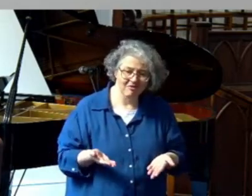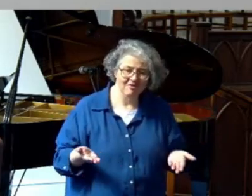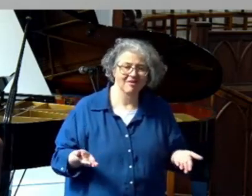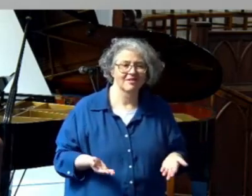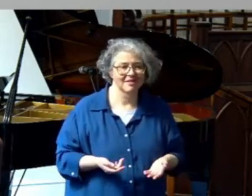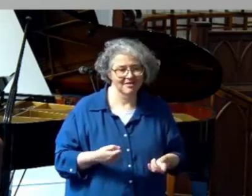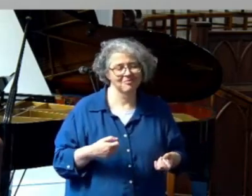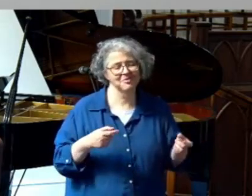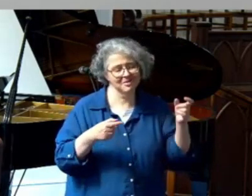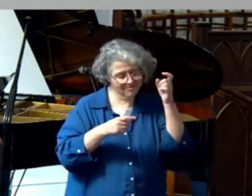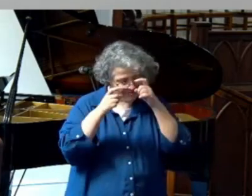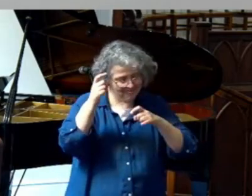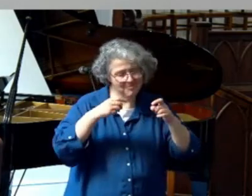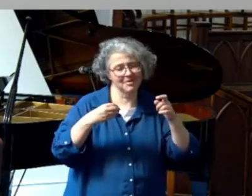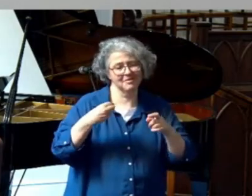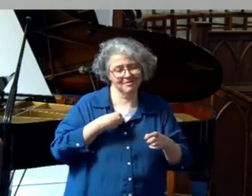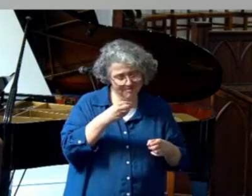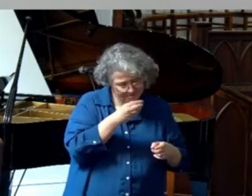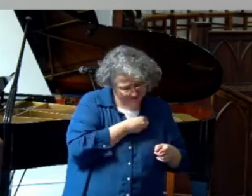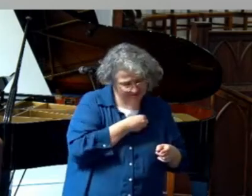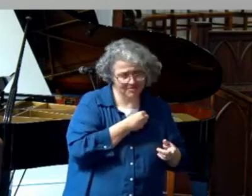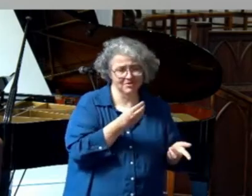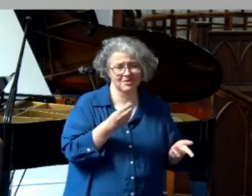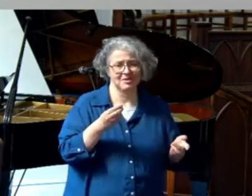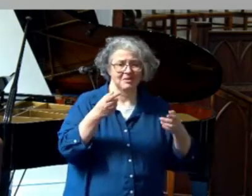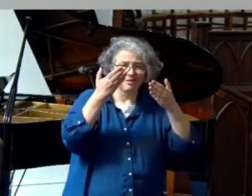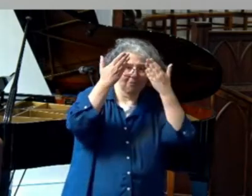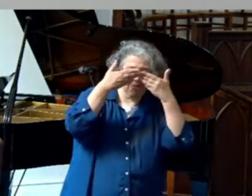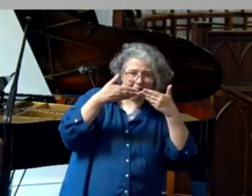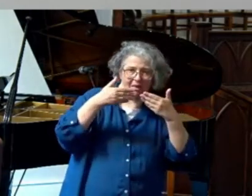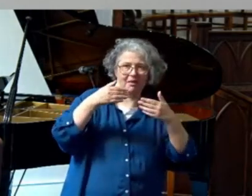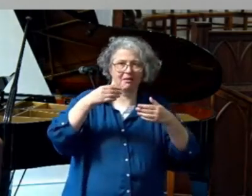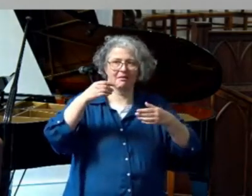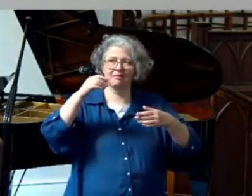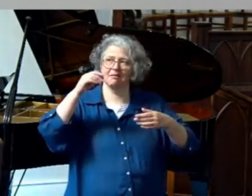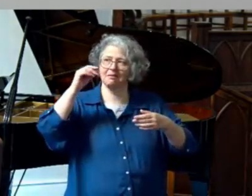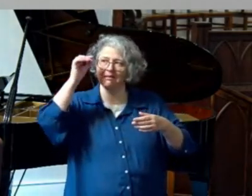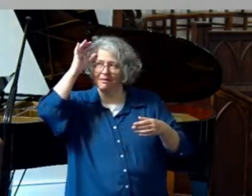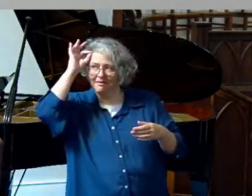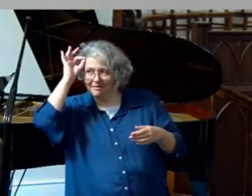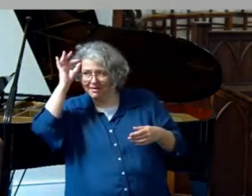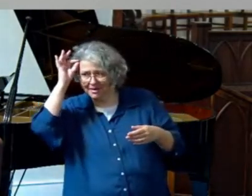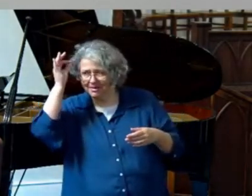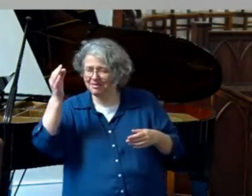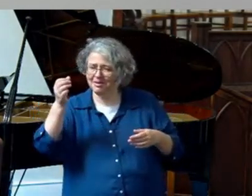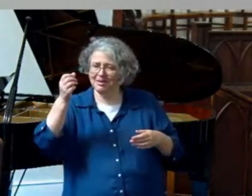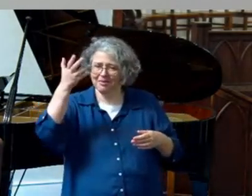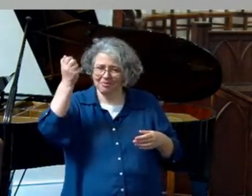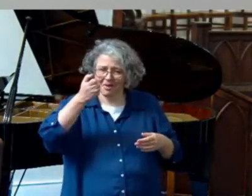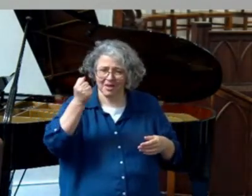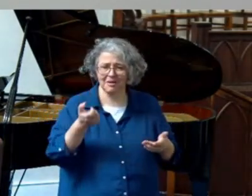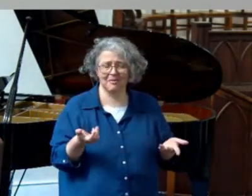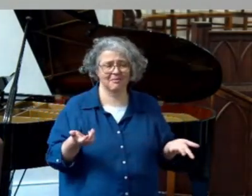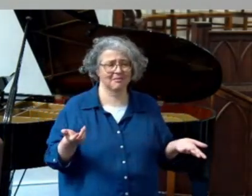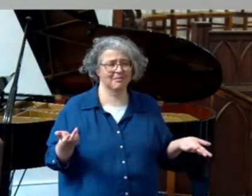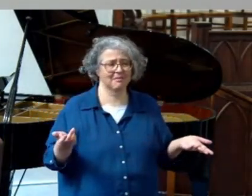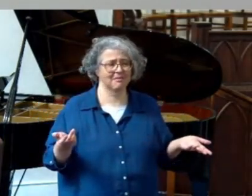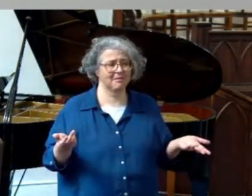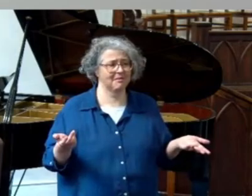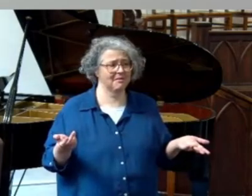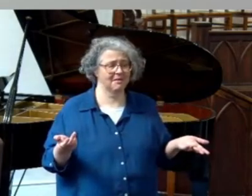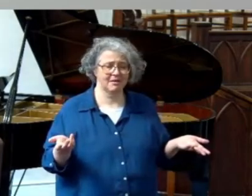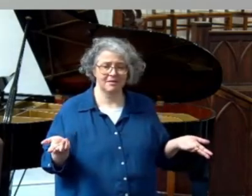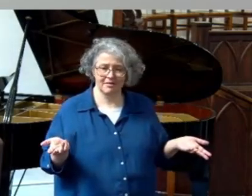não também instrumentos de Deus para que nós pensemos na nossa vida? Tiago se preocupava